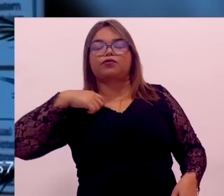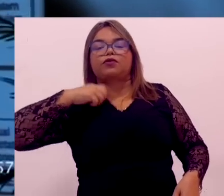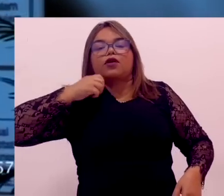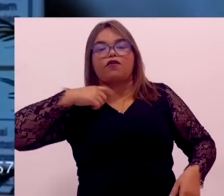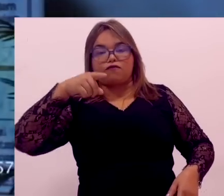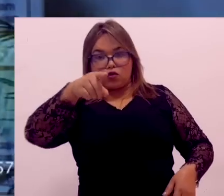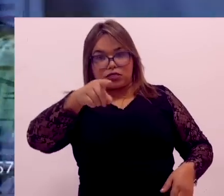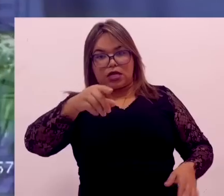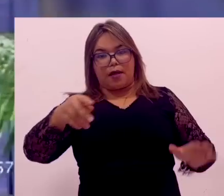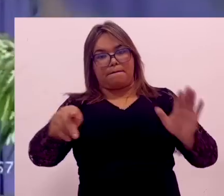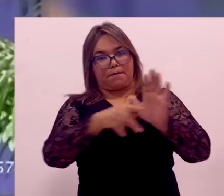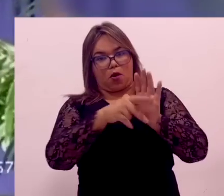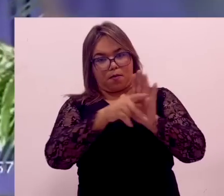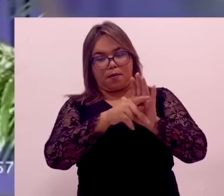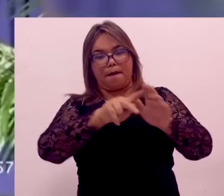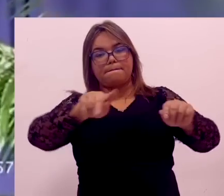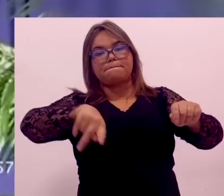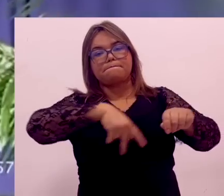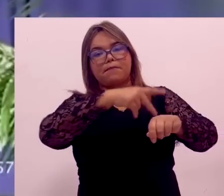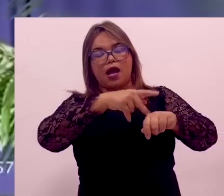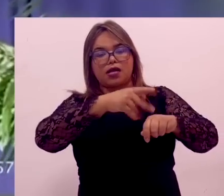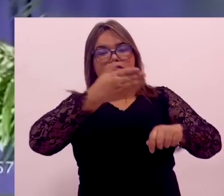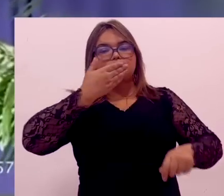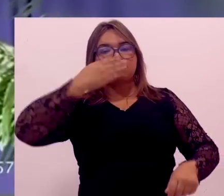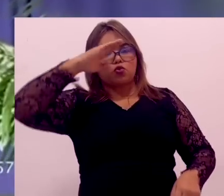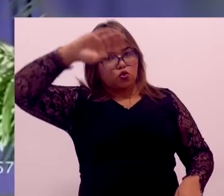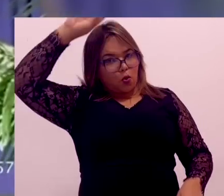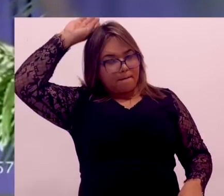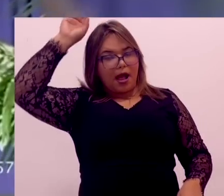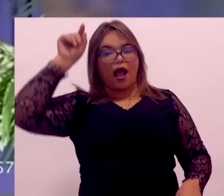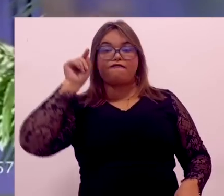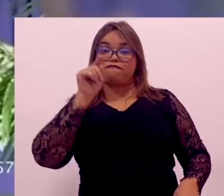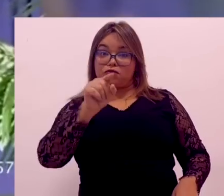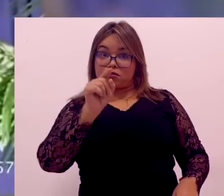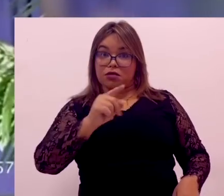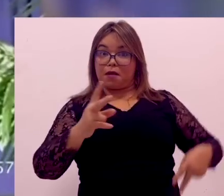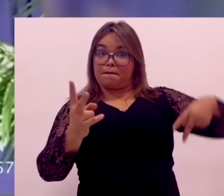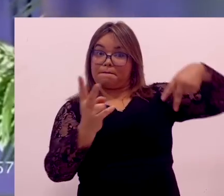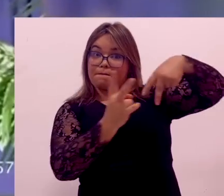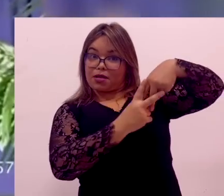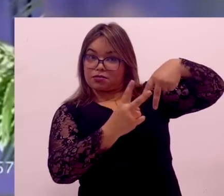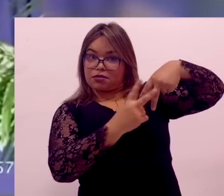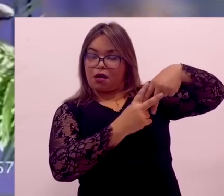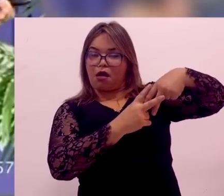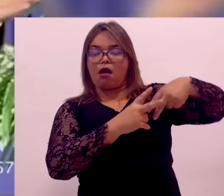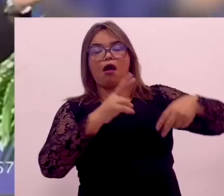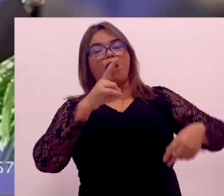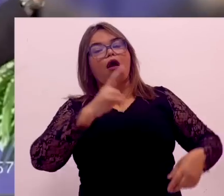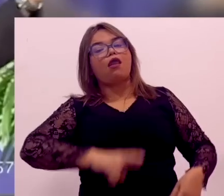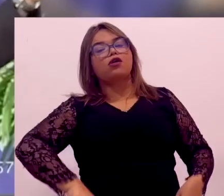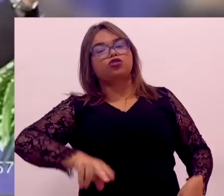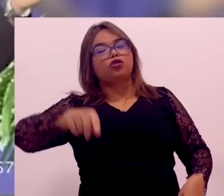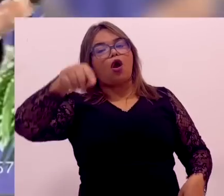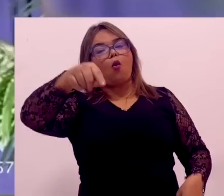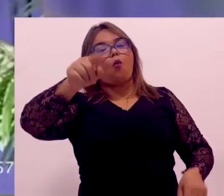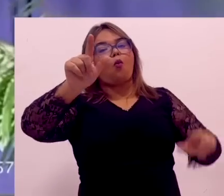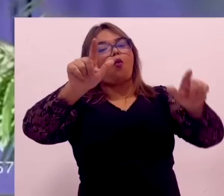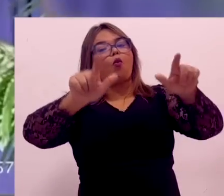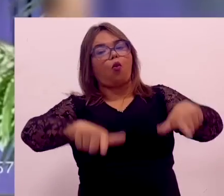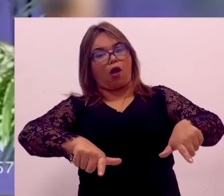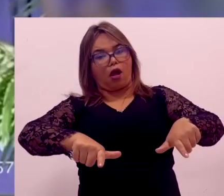se você mora num país muçulmano e você é um maçom, então a religião da maçonaria naquele nível